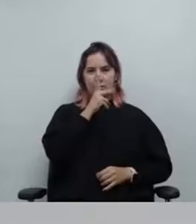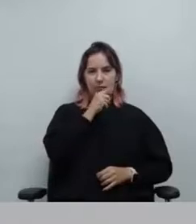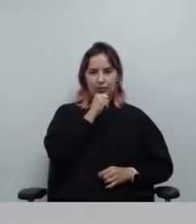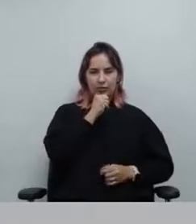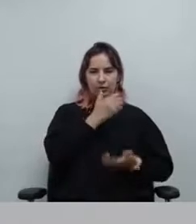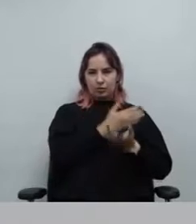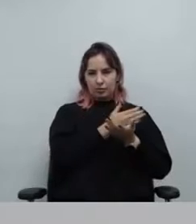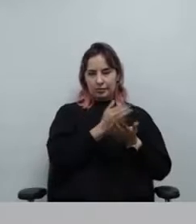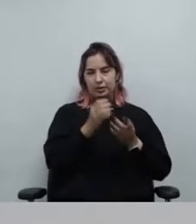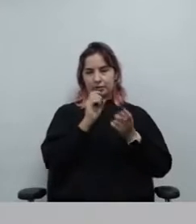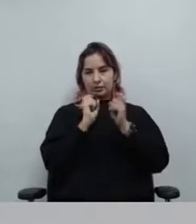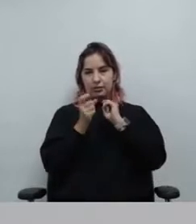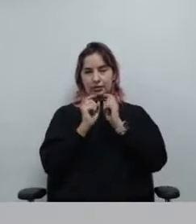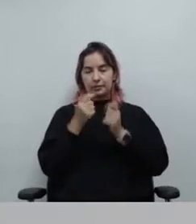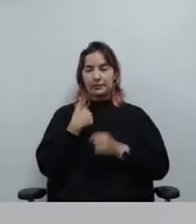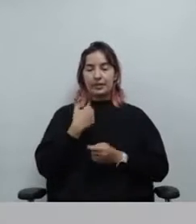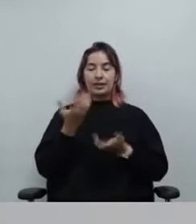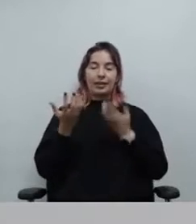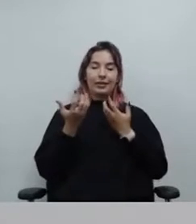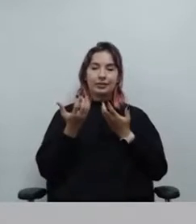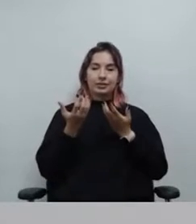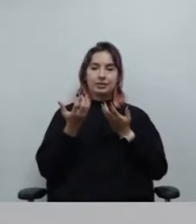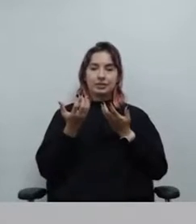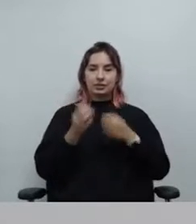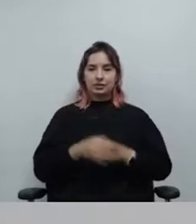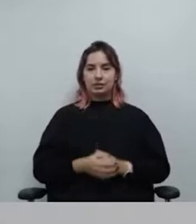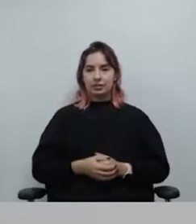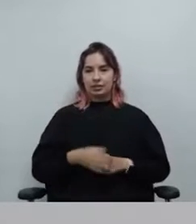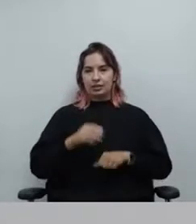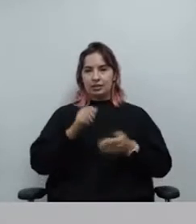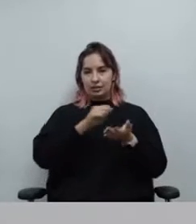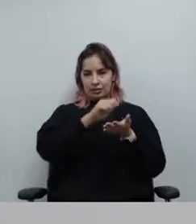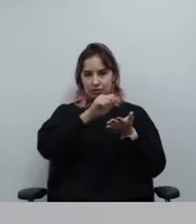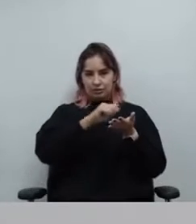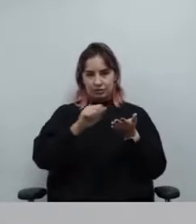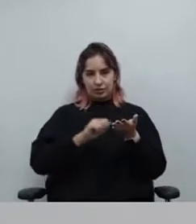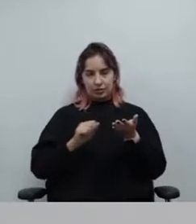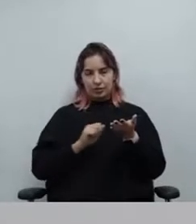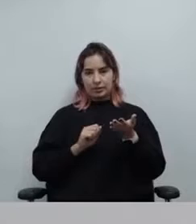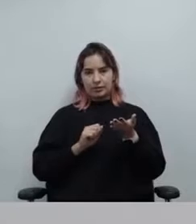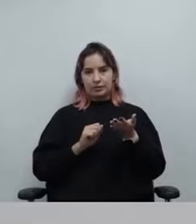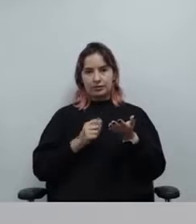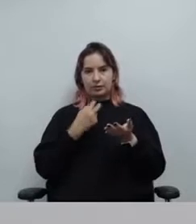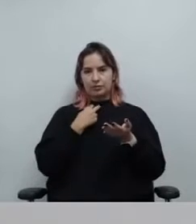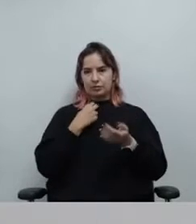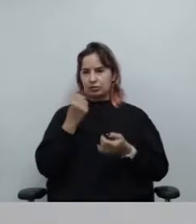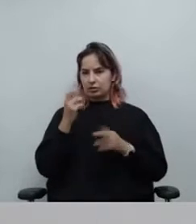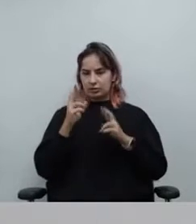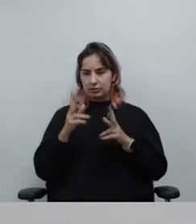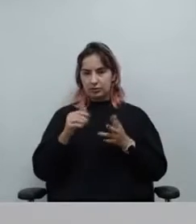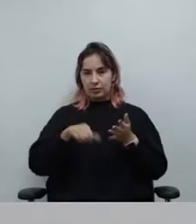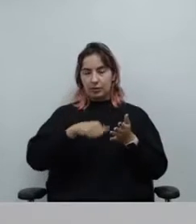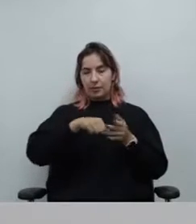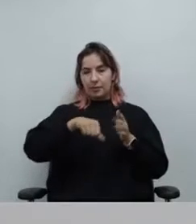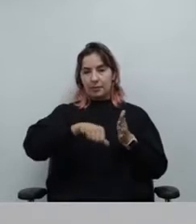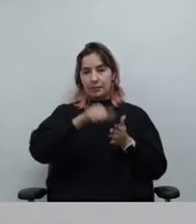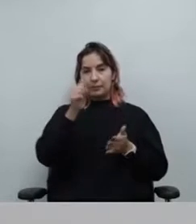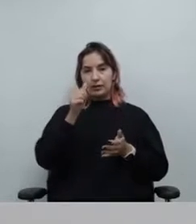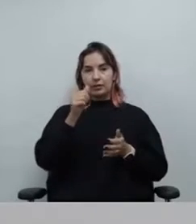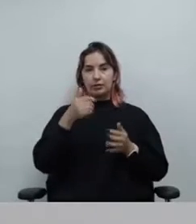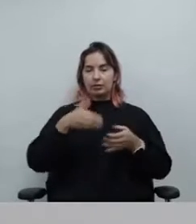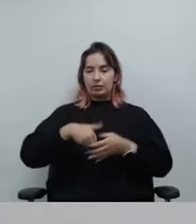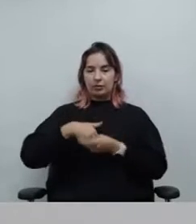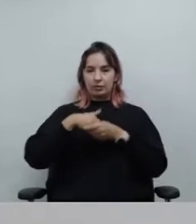da sessão. Eu gostaria aqui de fazer alguns registros, eu acho que não poderia ser diferente. O primeiro deles é